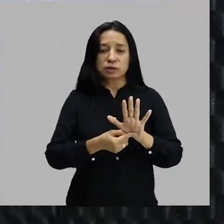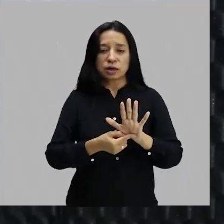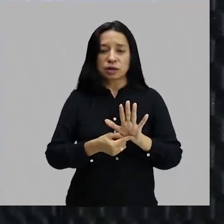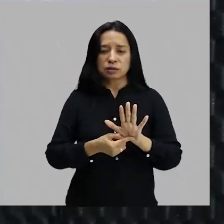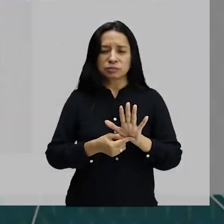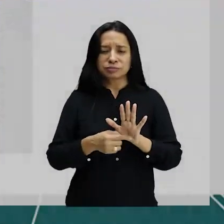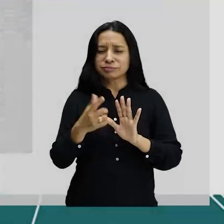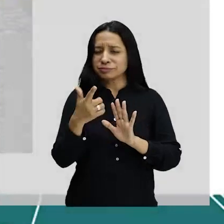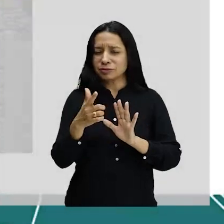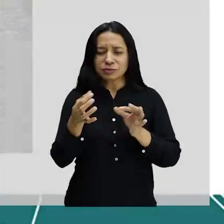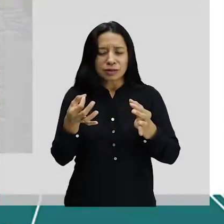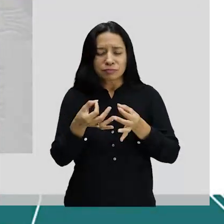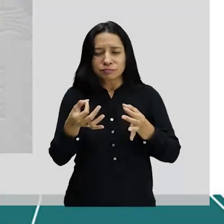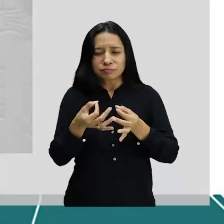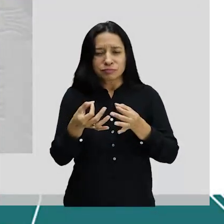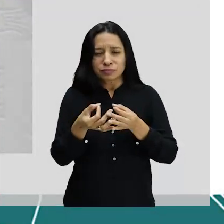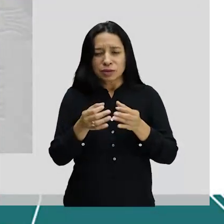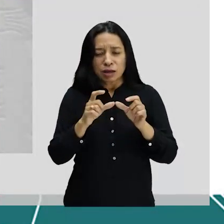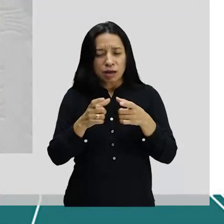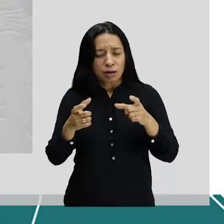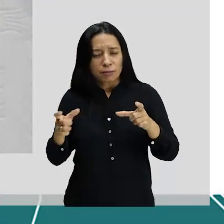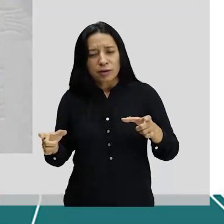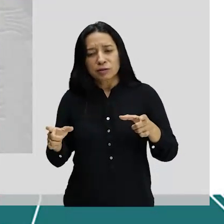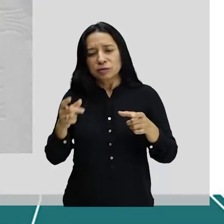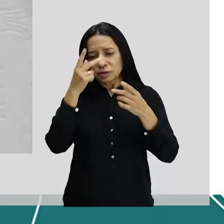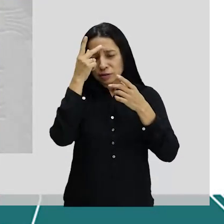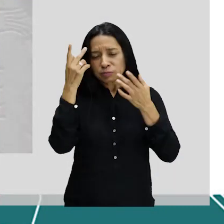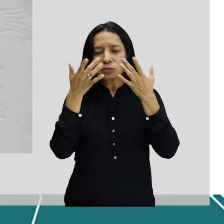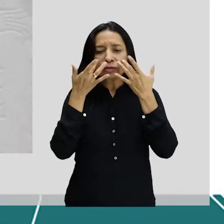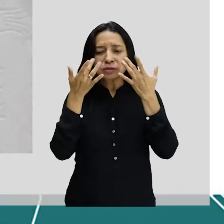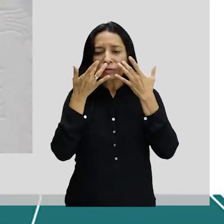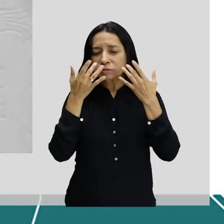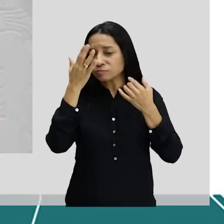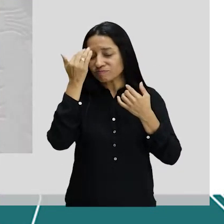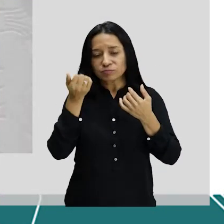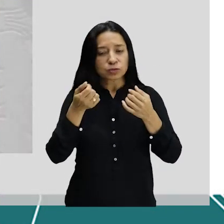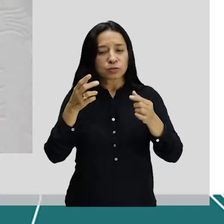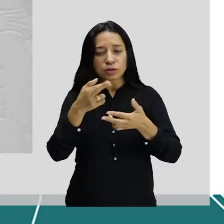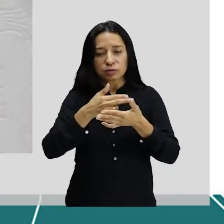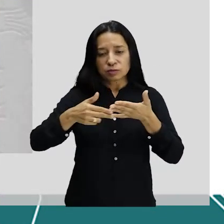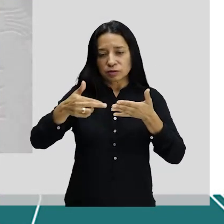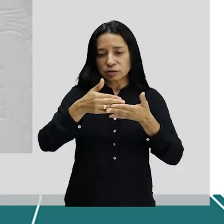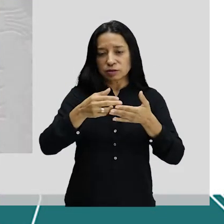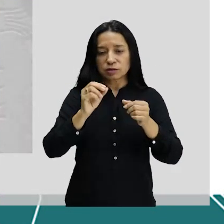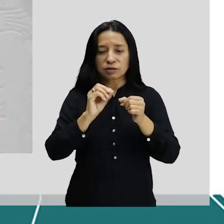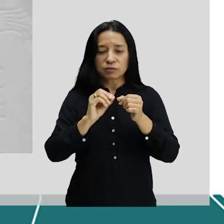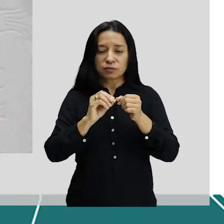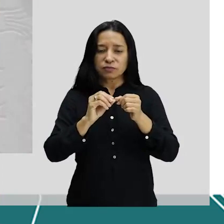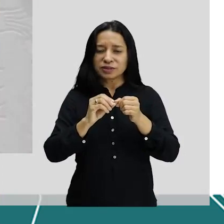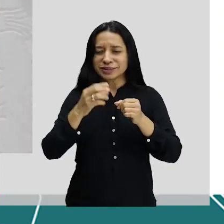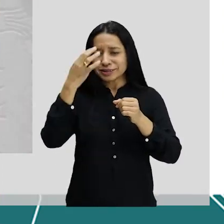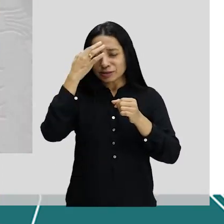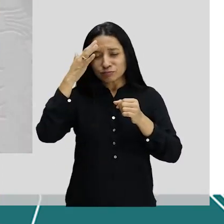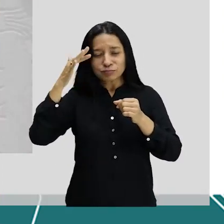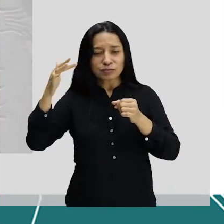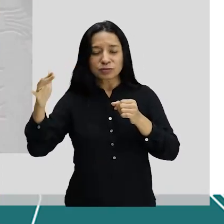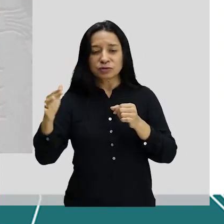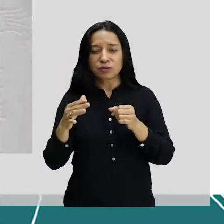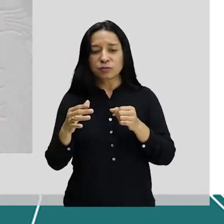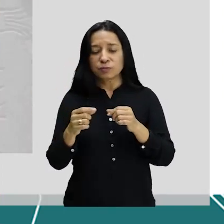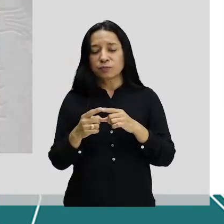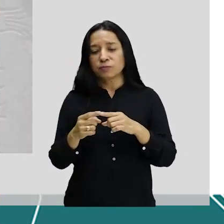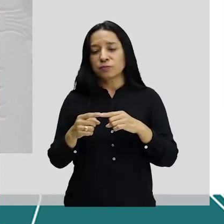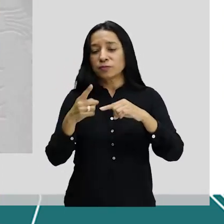sofisticação, já que a maioria desses artistas não sabia desenhar, ou faziam literalmente na intuitividade. A